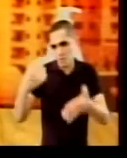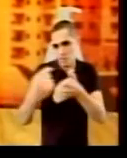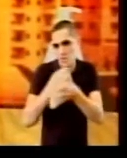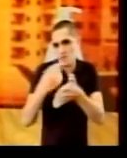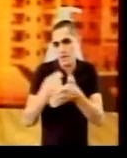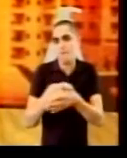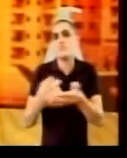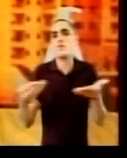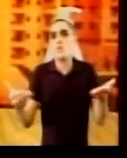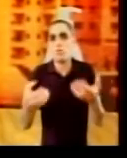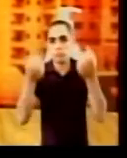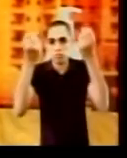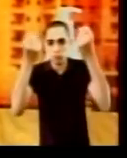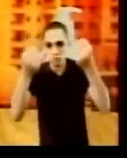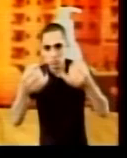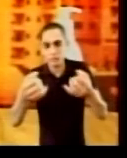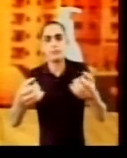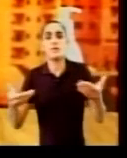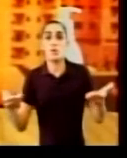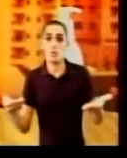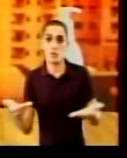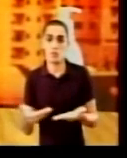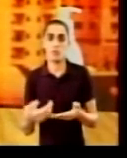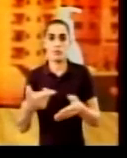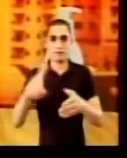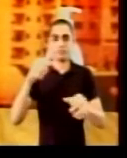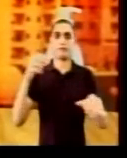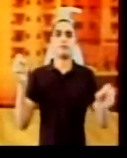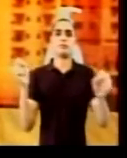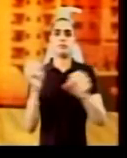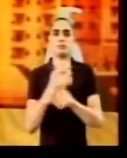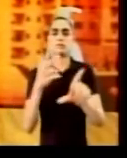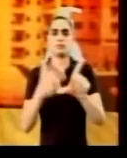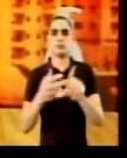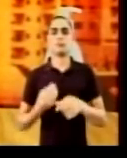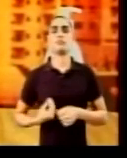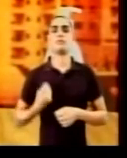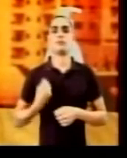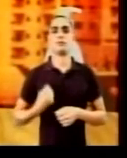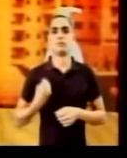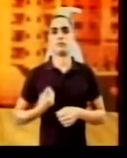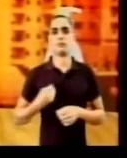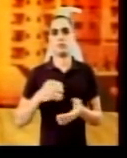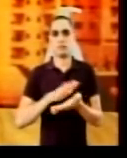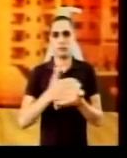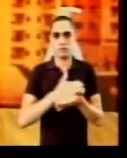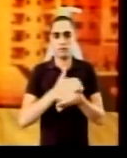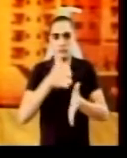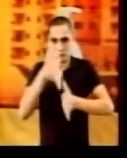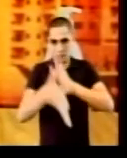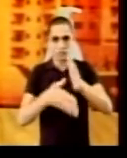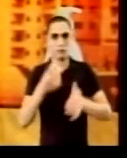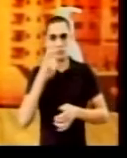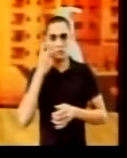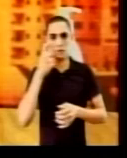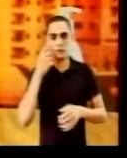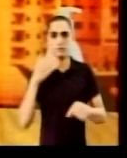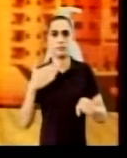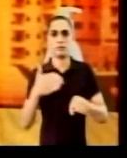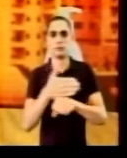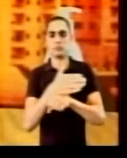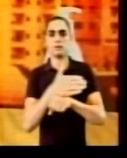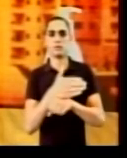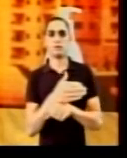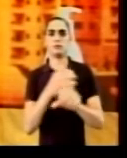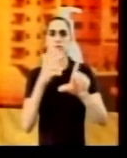hoje. Antes de encerrar, eu gostaria de registrar a presença do nosso intérprete de Libras, Domingos Carvalho, que participa